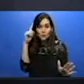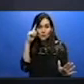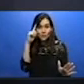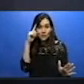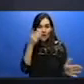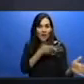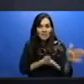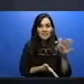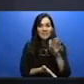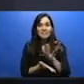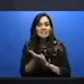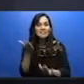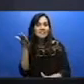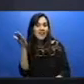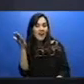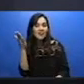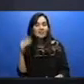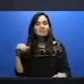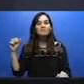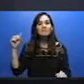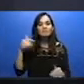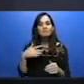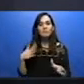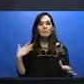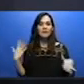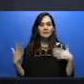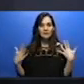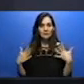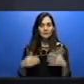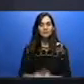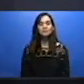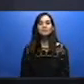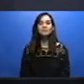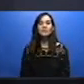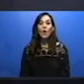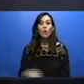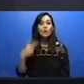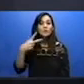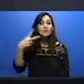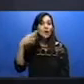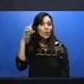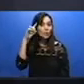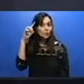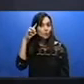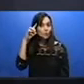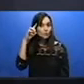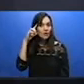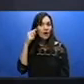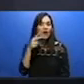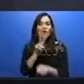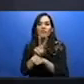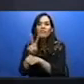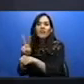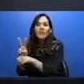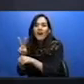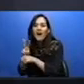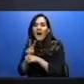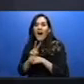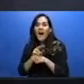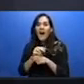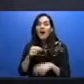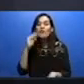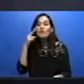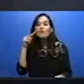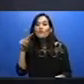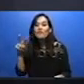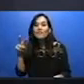Belo Horizonte. Então o primeiro dia seria a viagem. O segundo dia, então ele fala, visita a Lagoa da Pampulha, a Igreja de São